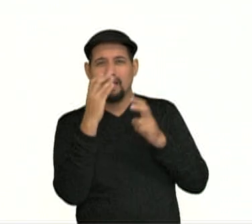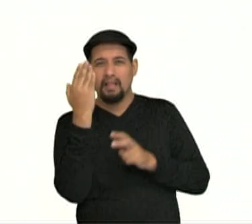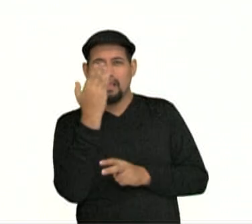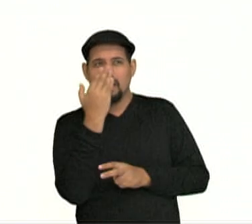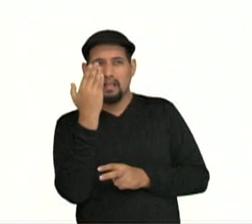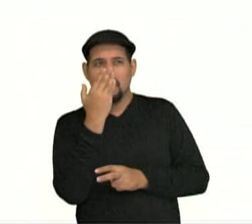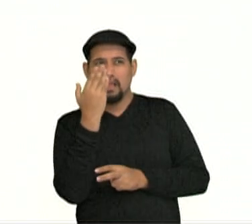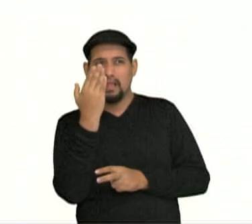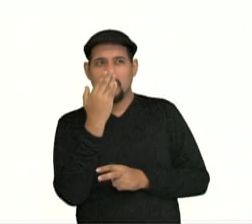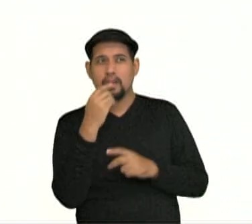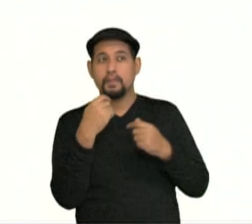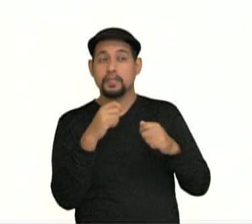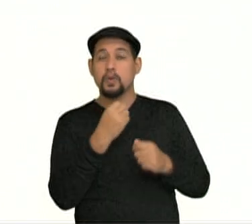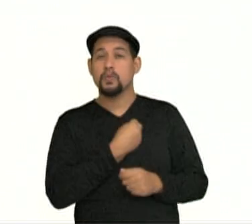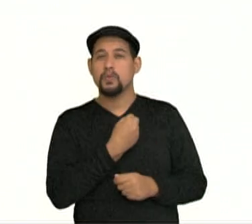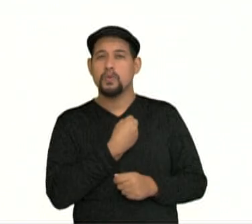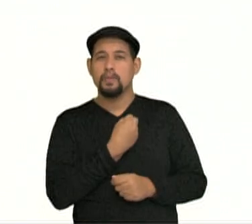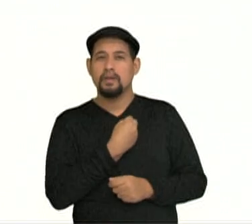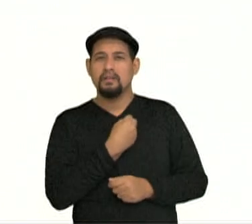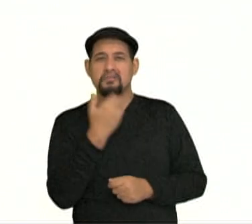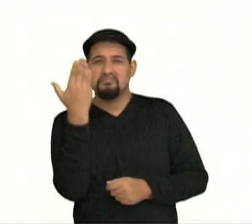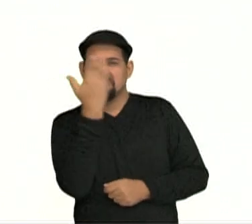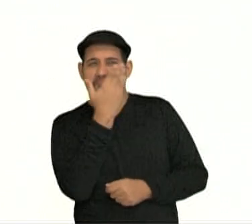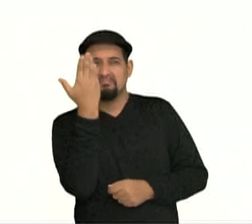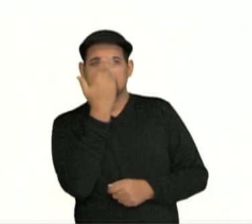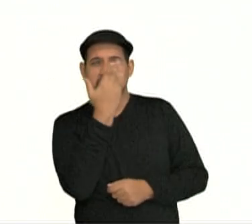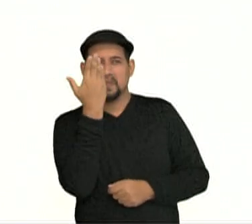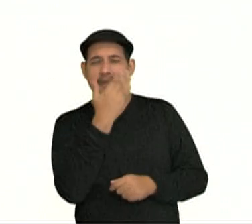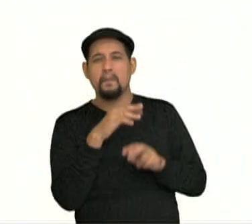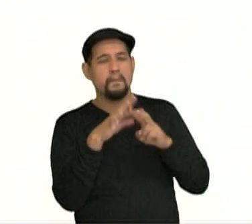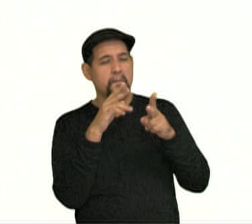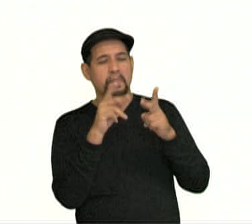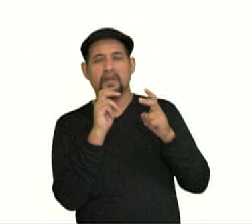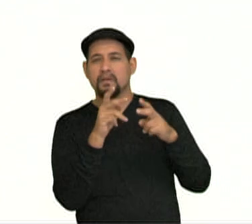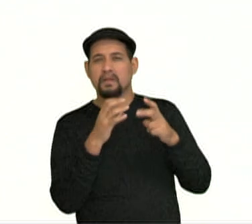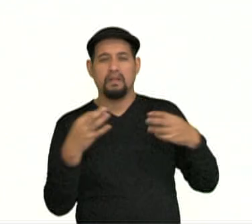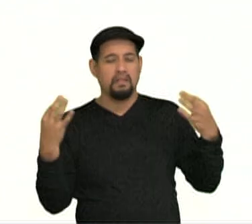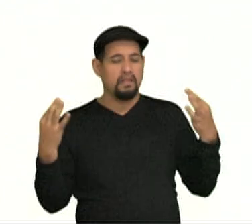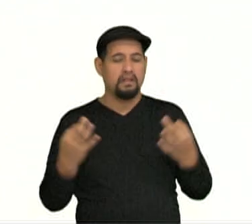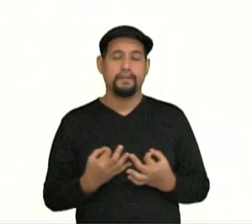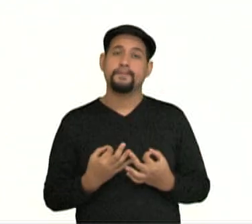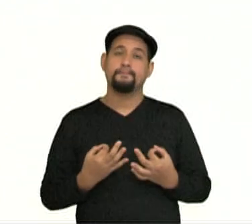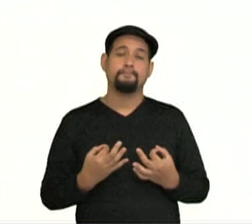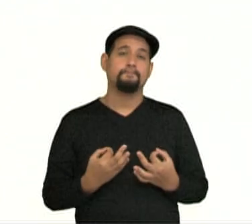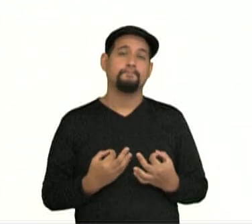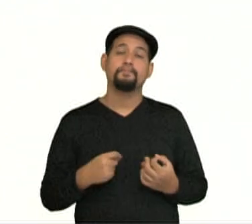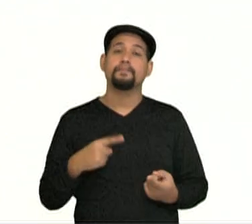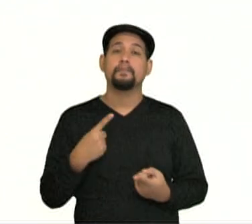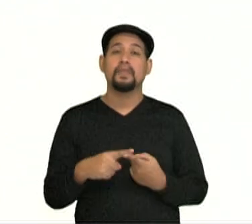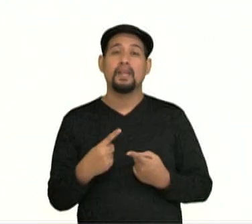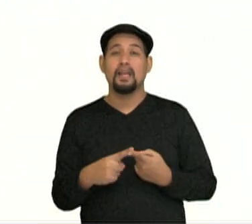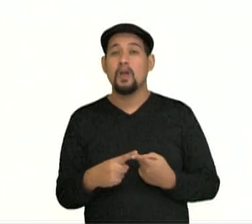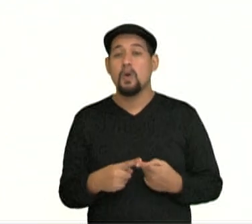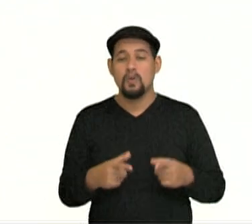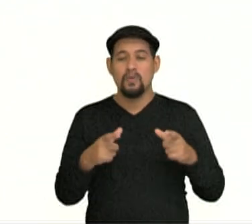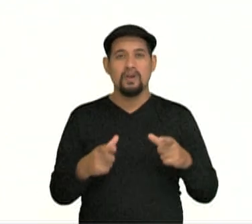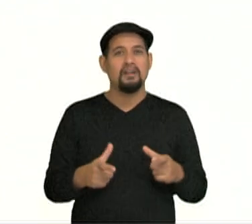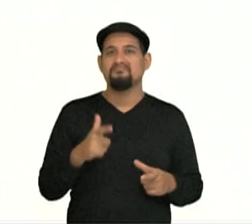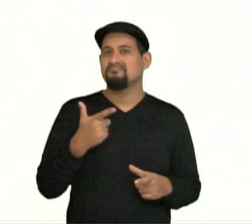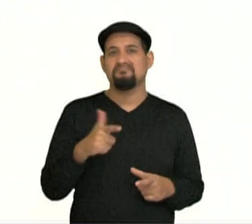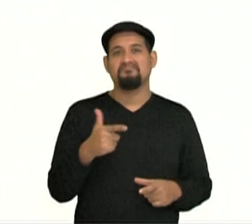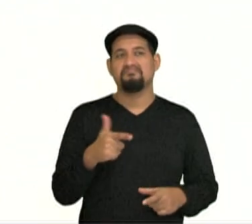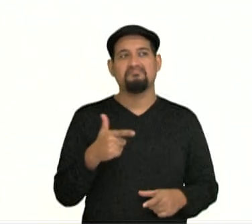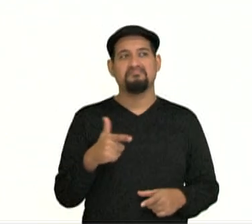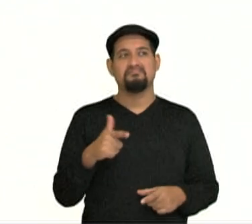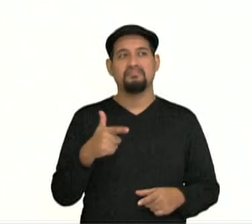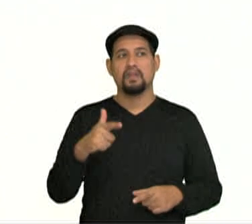a indicação numérica aqui, a gente já não conseguiria percebê-lo exatamente, pois é uma área que também não tem